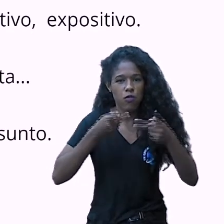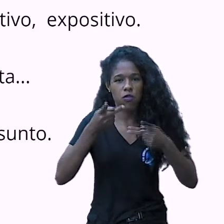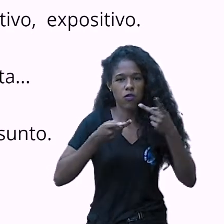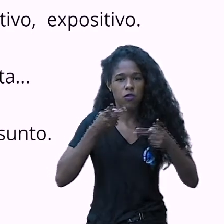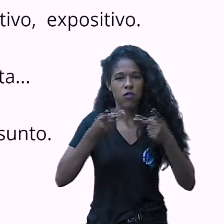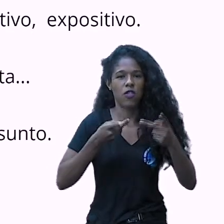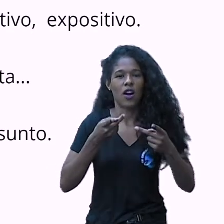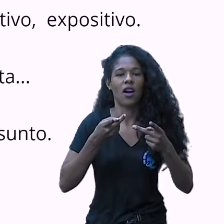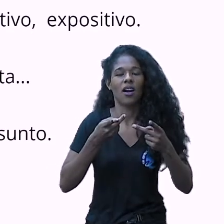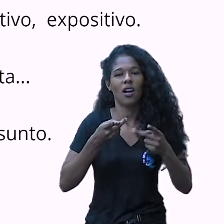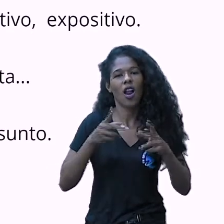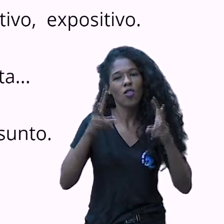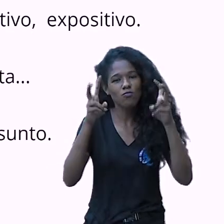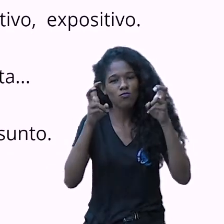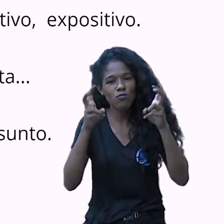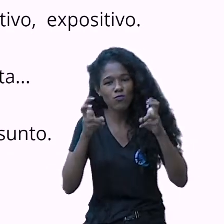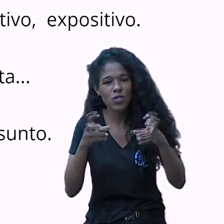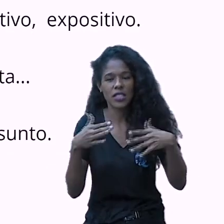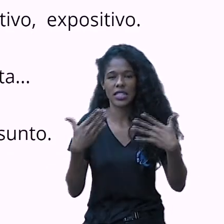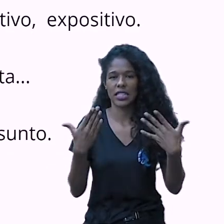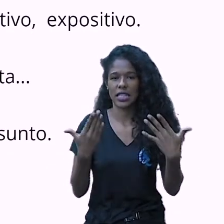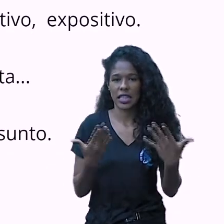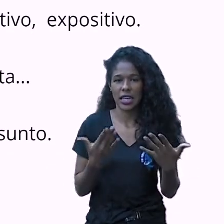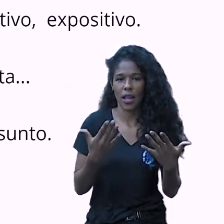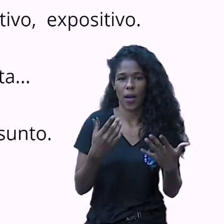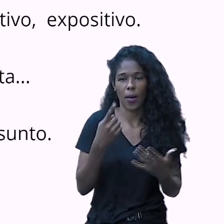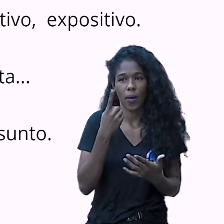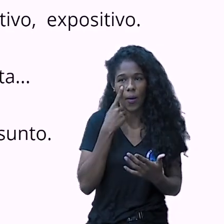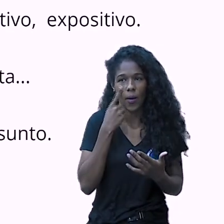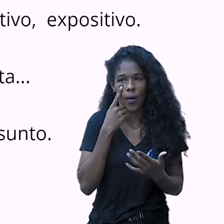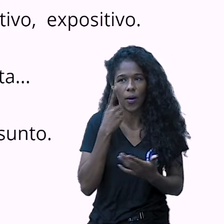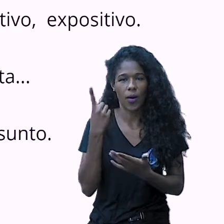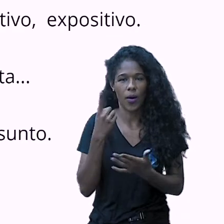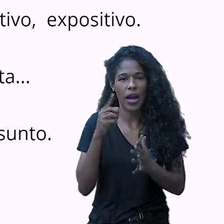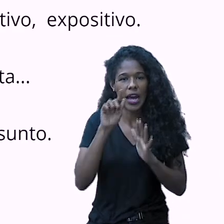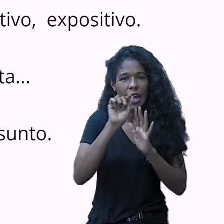pessoal? Domínio discursivo, isso mesmo.